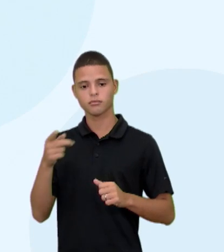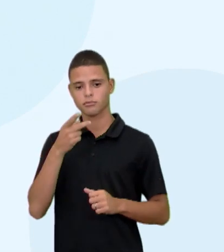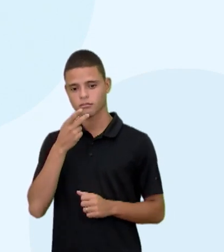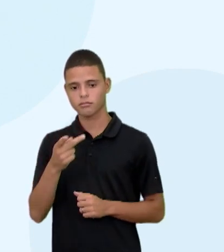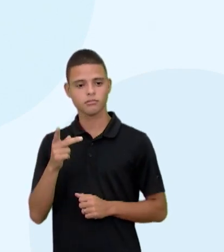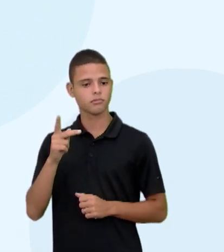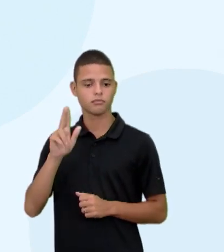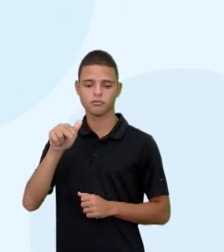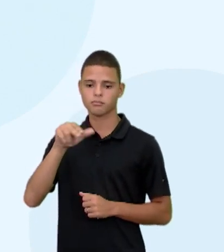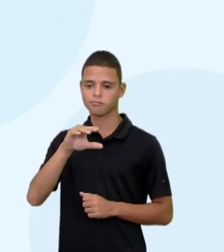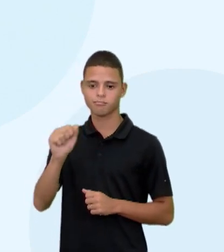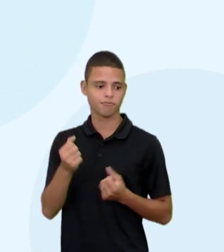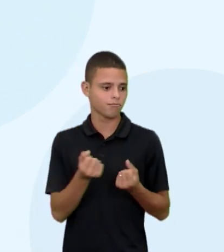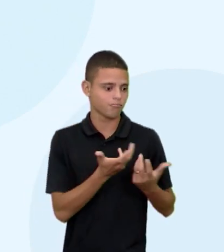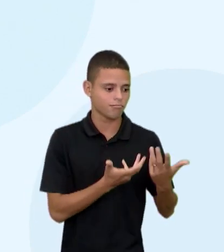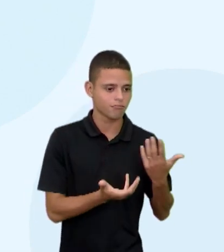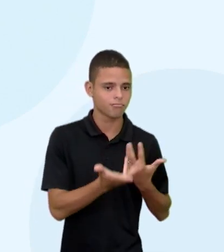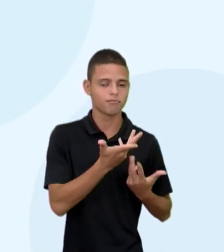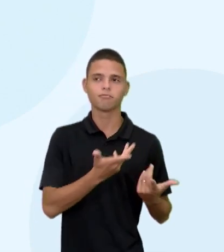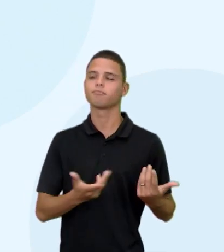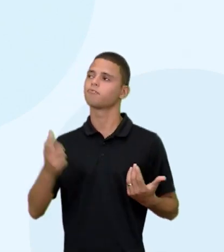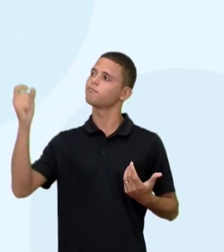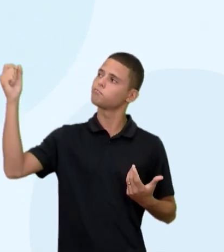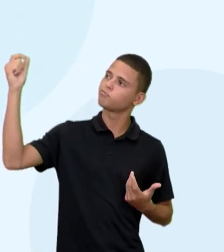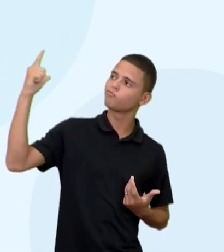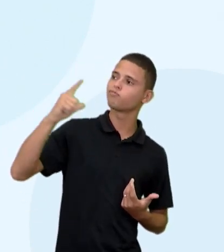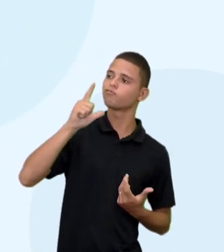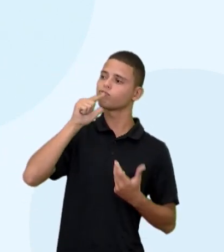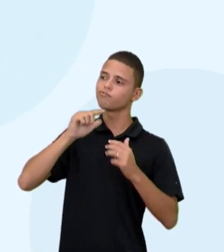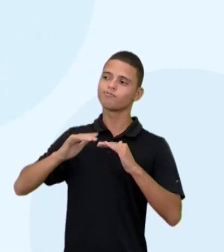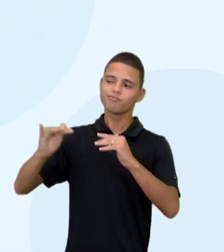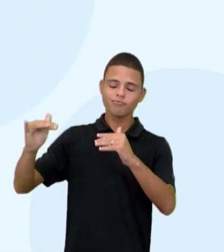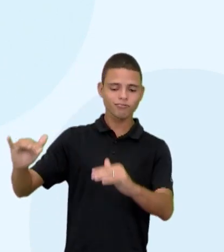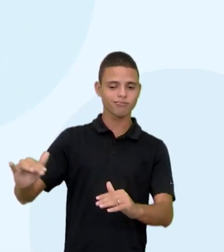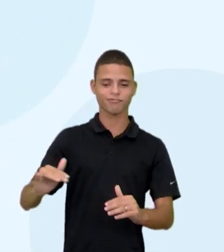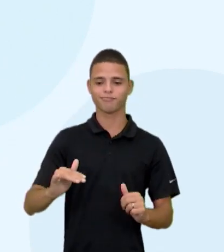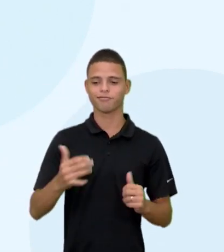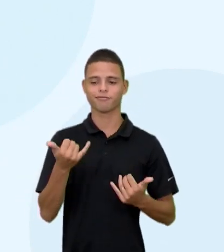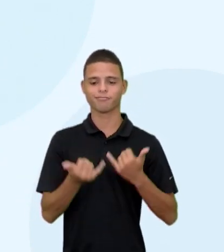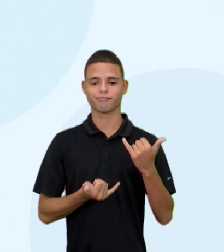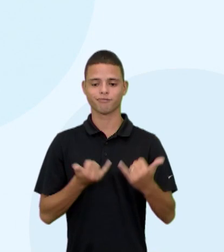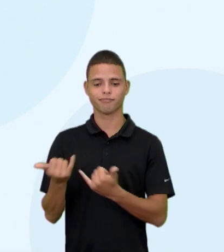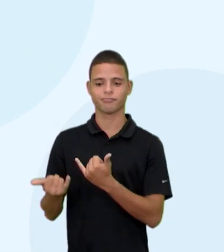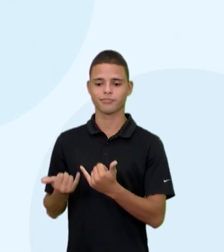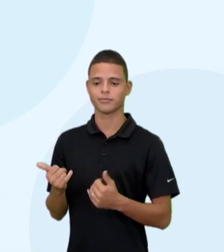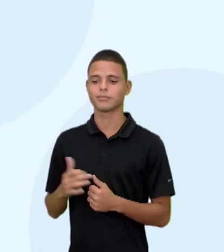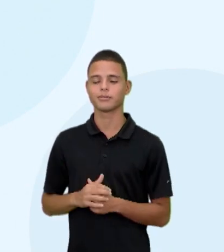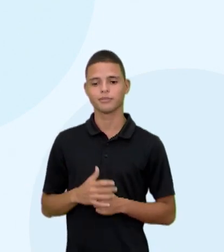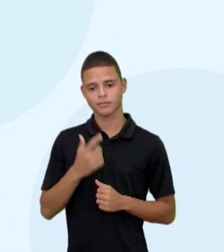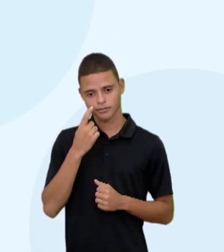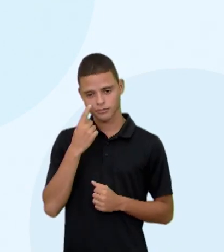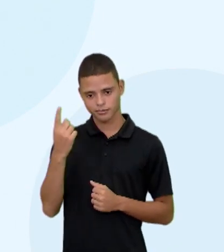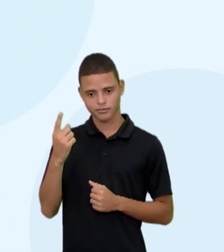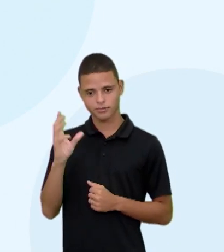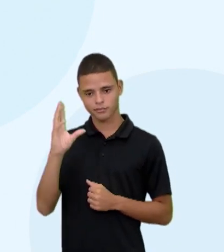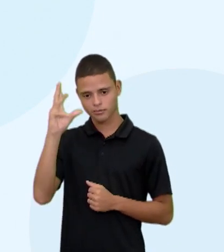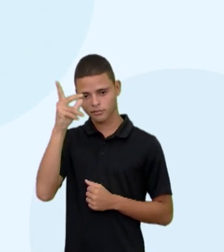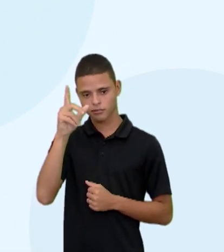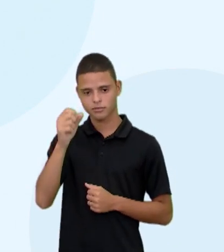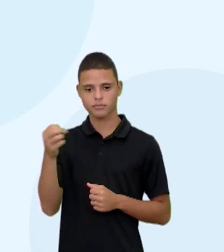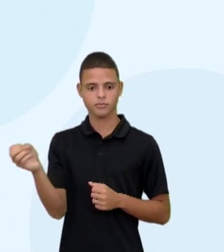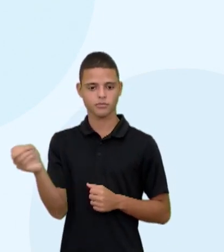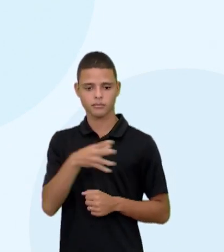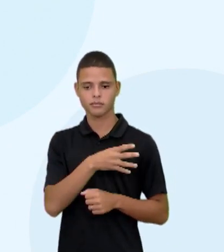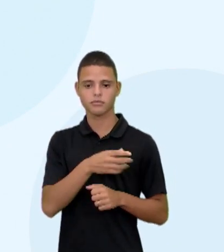aí, né, no luar, né, para ver o luar lá das praias, não vai mais, né? É isso aí, porque olha o que acontece, ó, surge uma nova rocha,